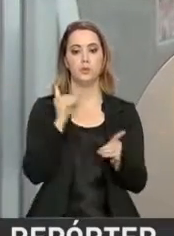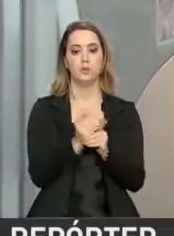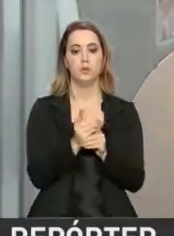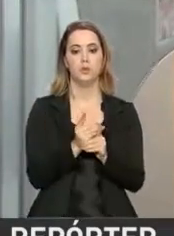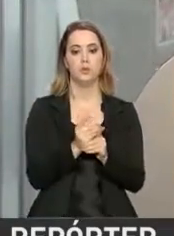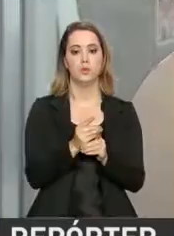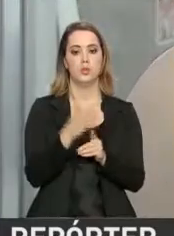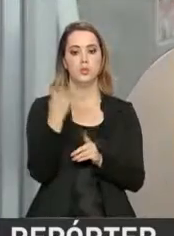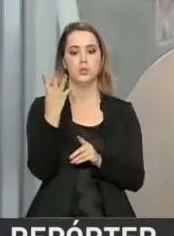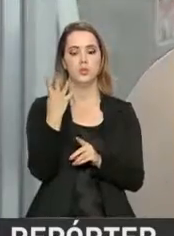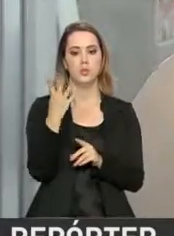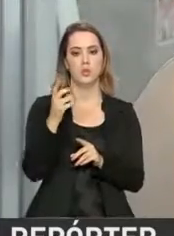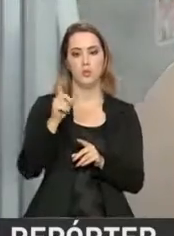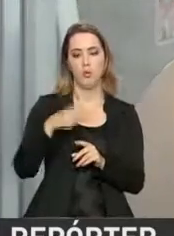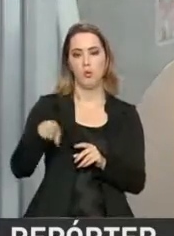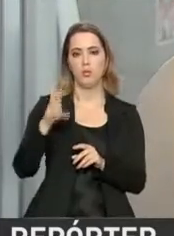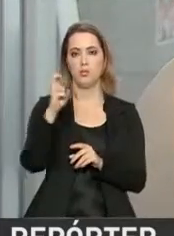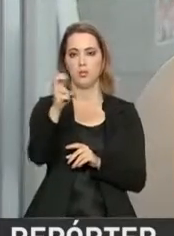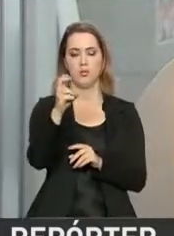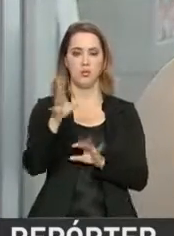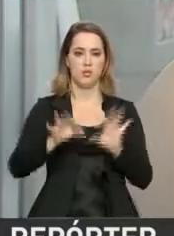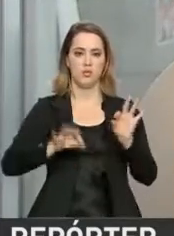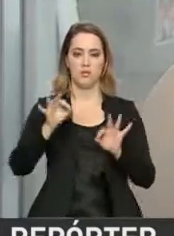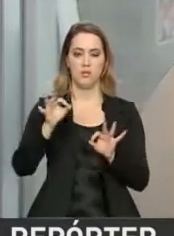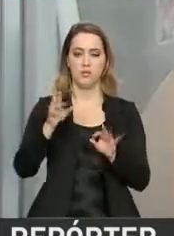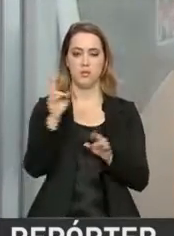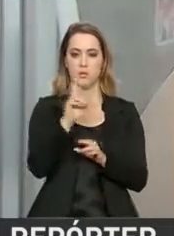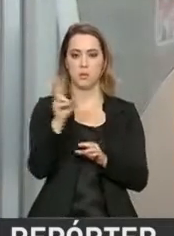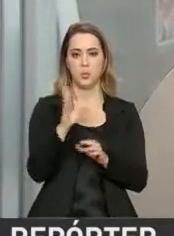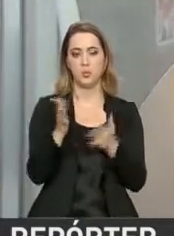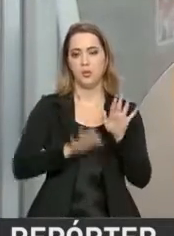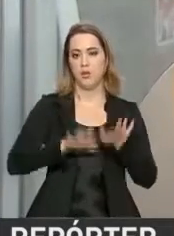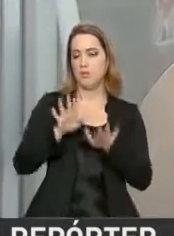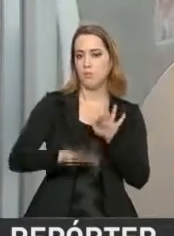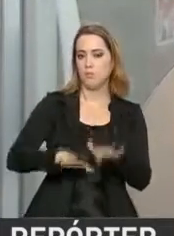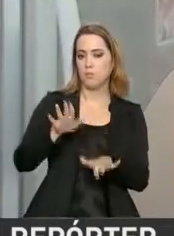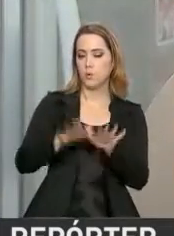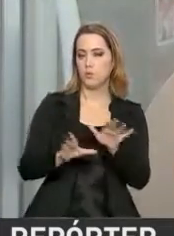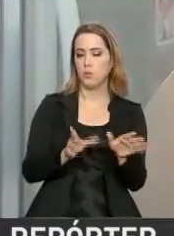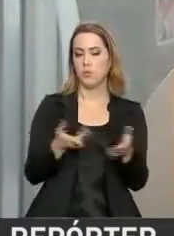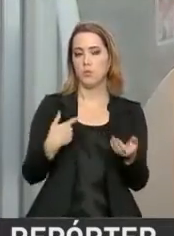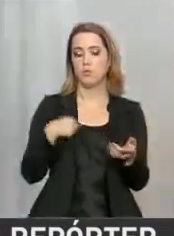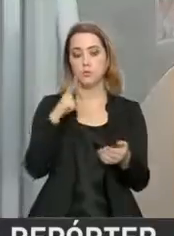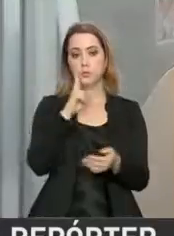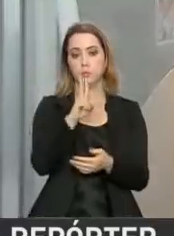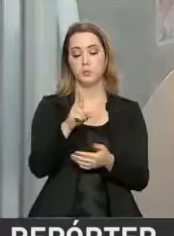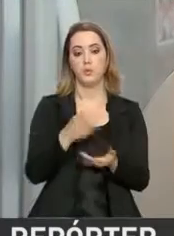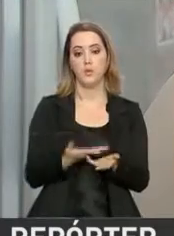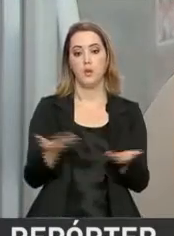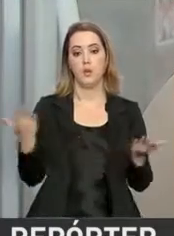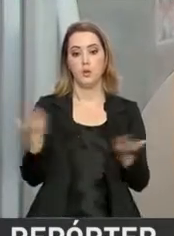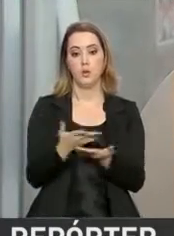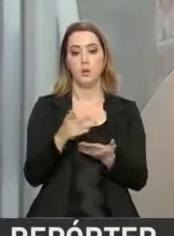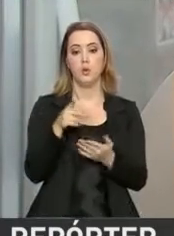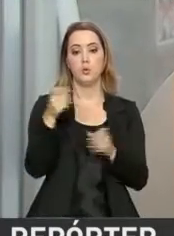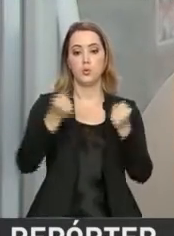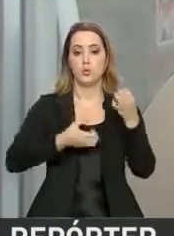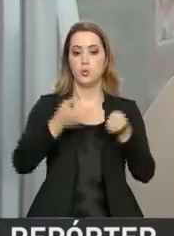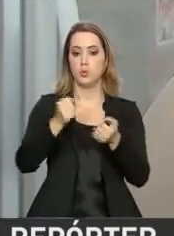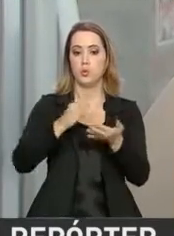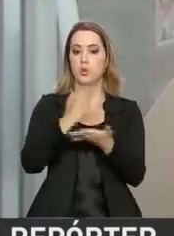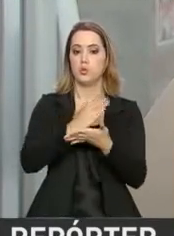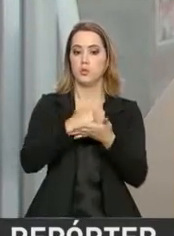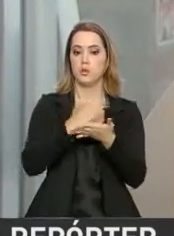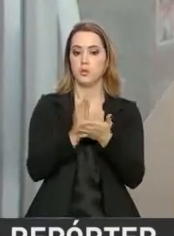por R$ 4,50, R$ 4,90, né? Dependendo do tamanho da sacola. E agora com o leite mais barato, a batata